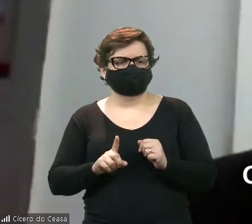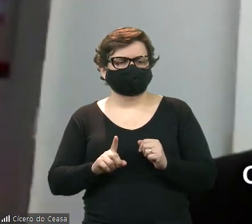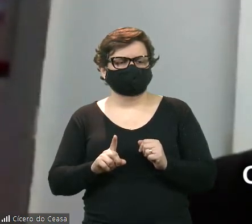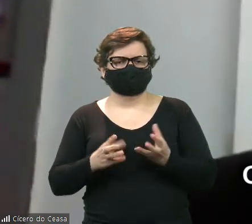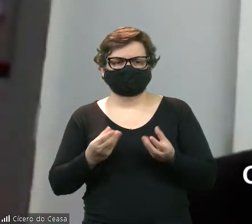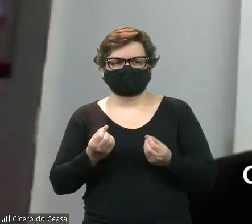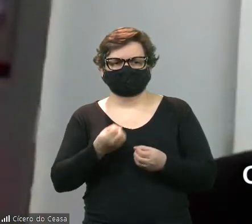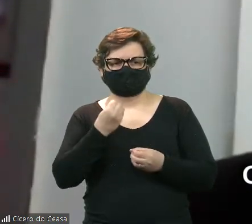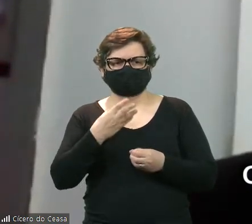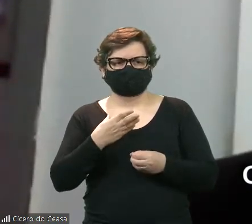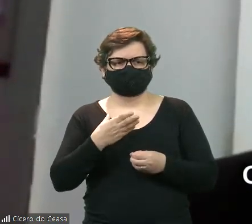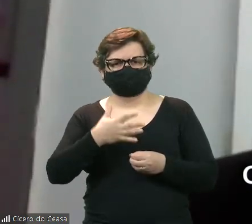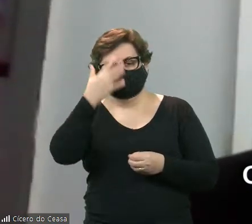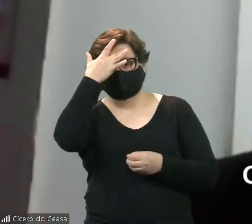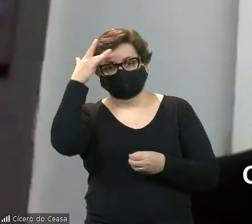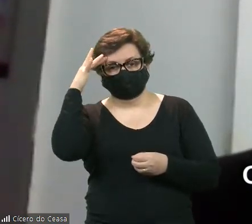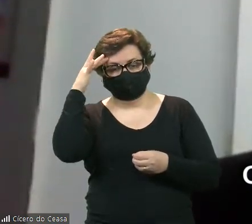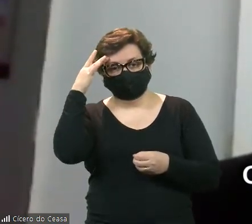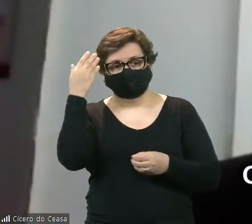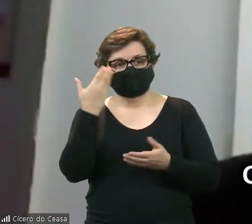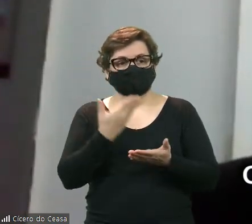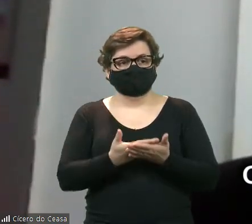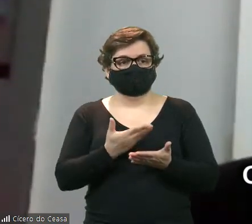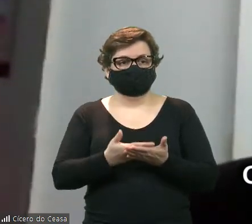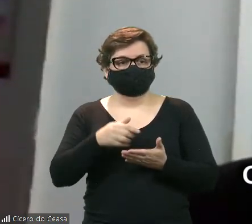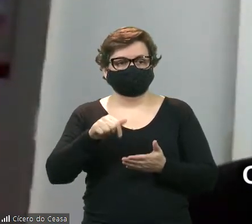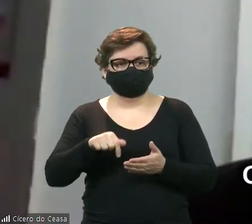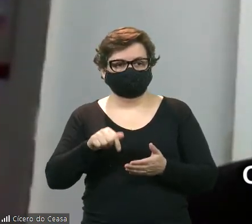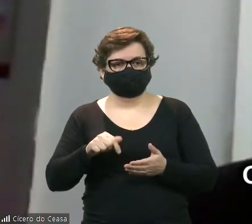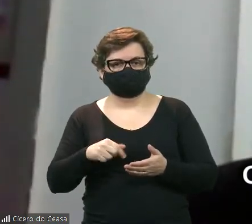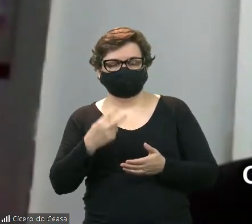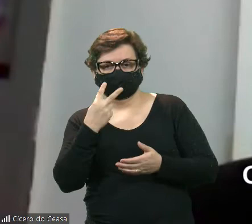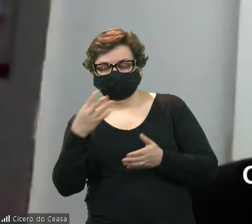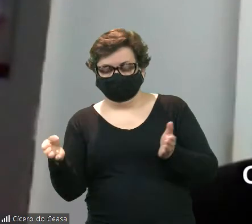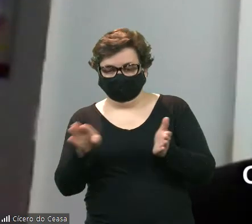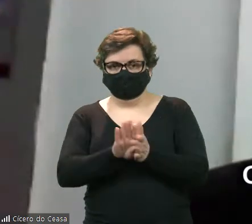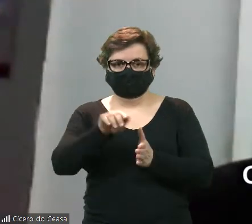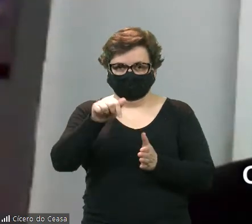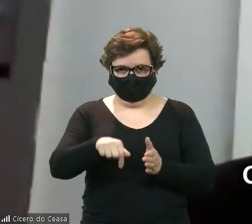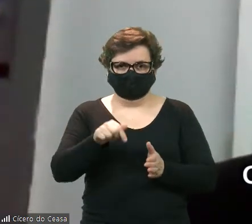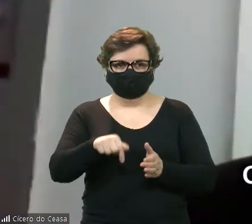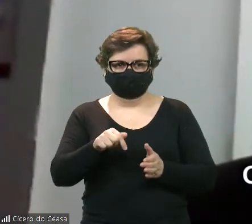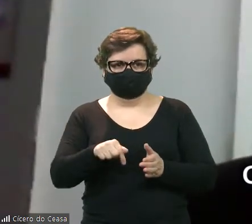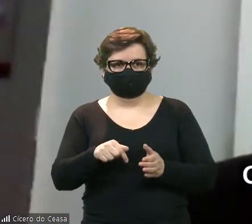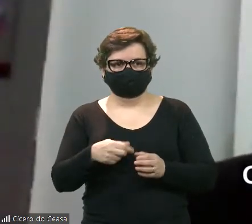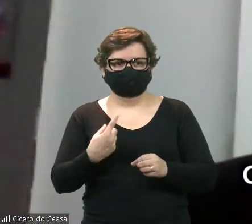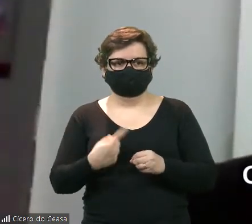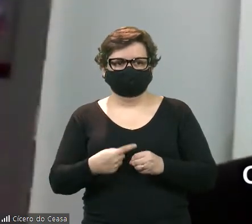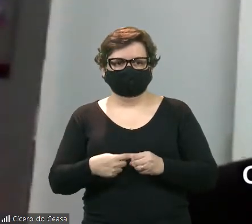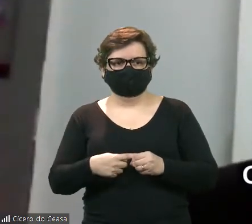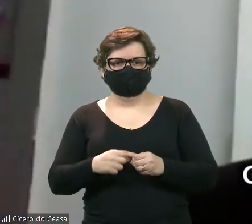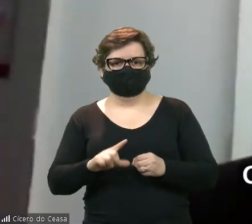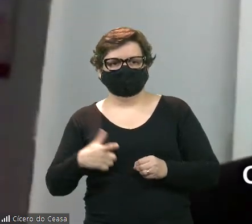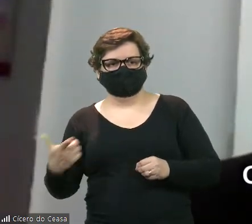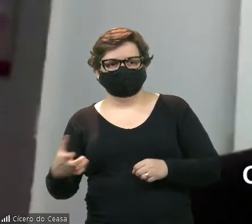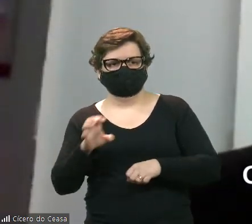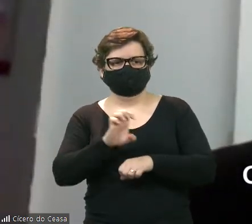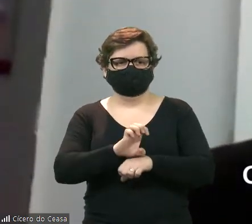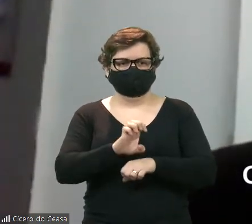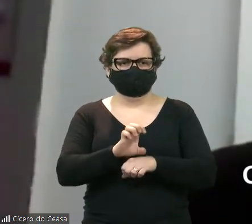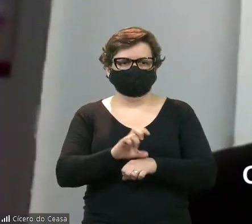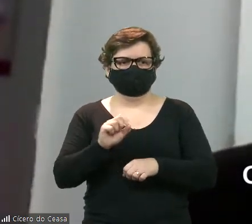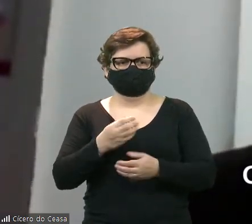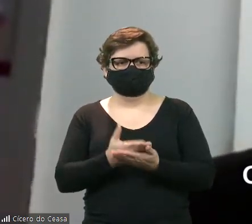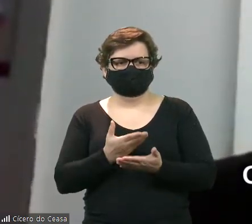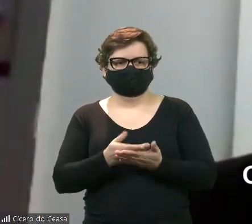universitários que conhecem a cidade, que vivem, por exemplo, Mato Grosso, Amazonas, Goiás, que estudam aqui